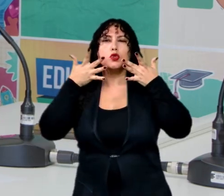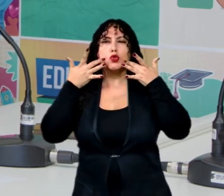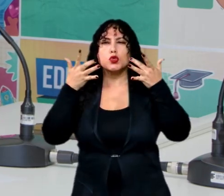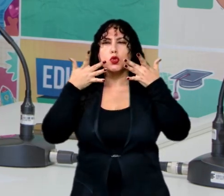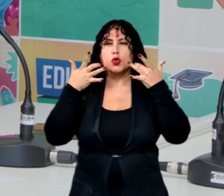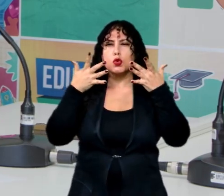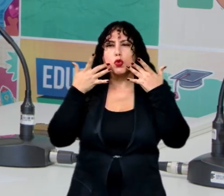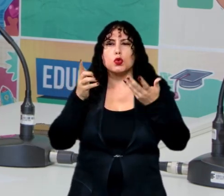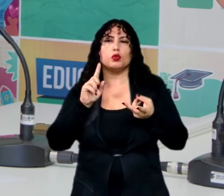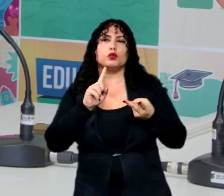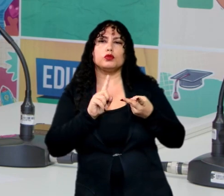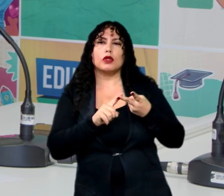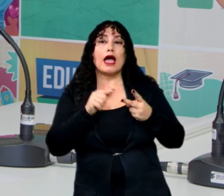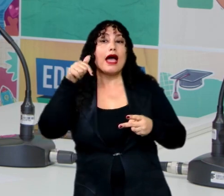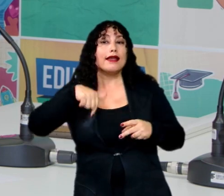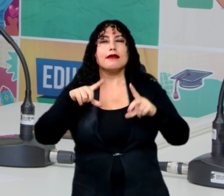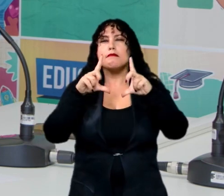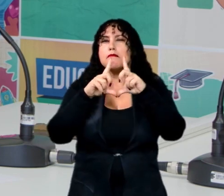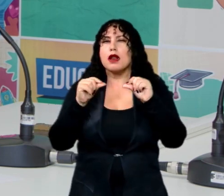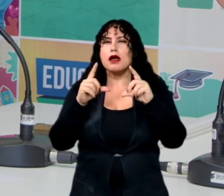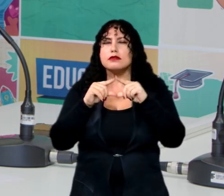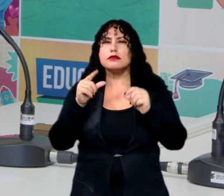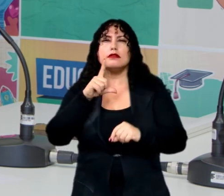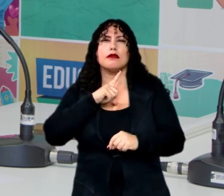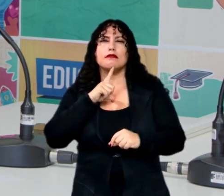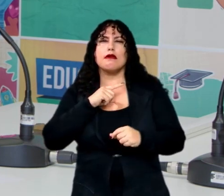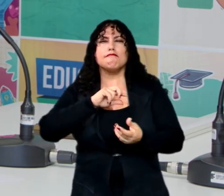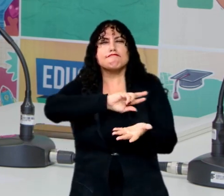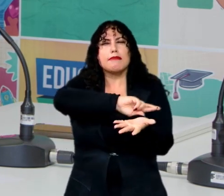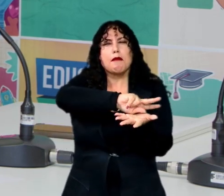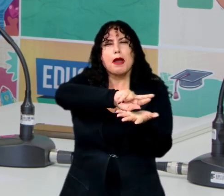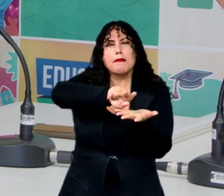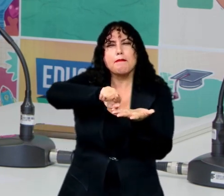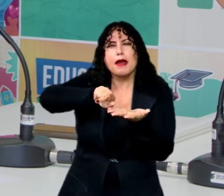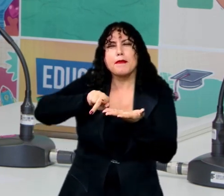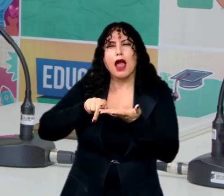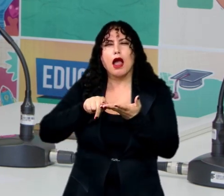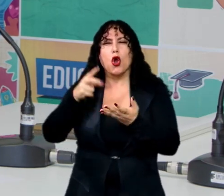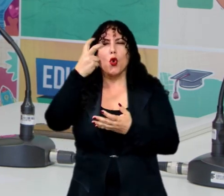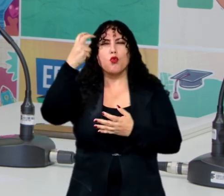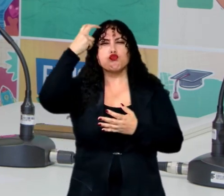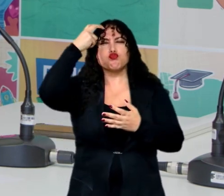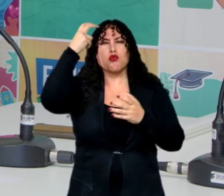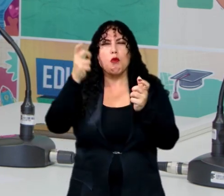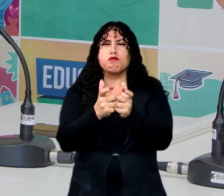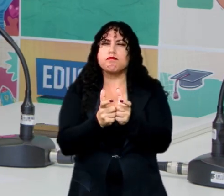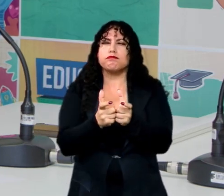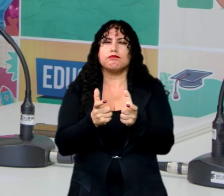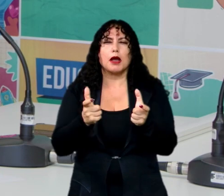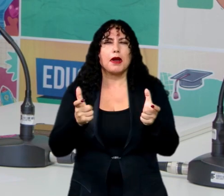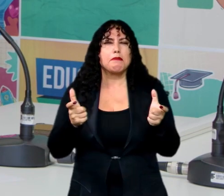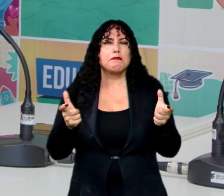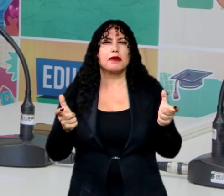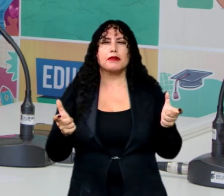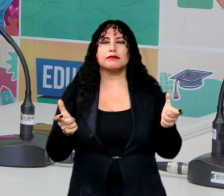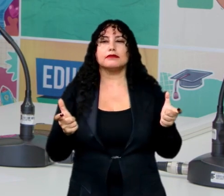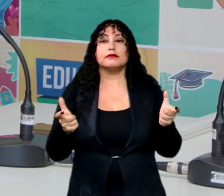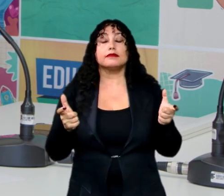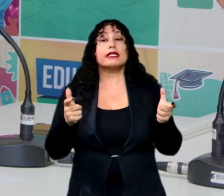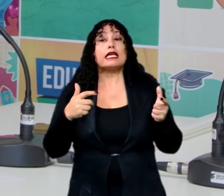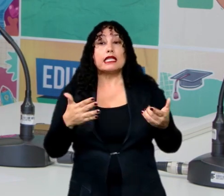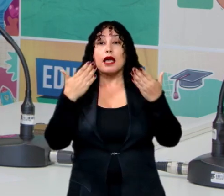né? Aqui em Brasília, nós temos uma diversidade cultural muito grande. E tem